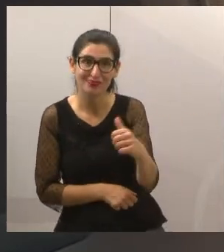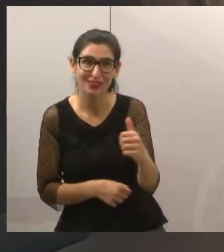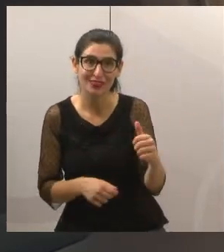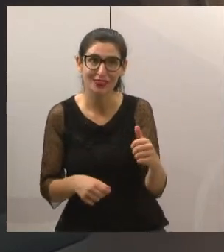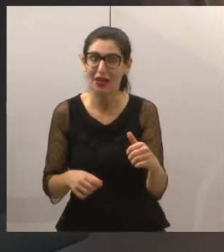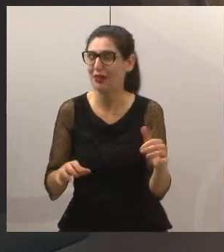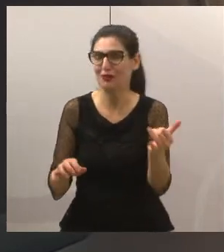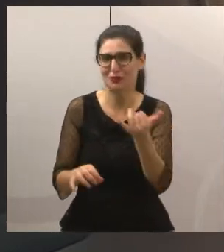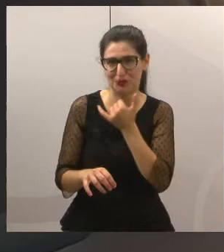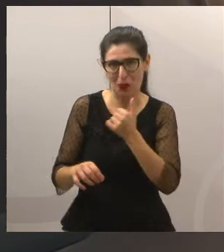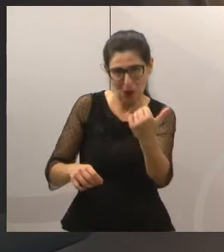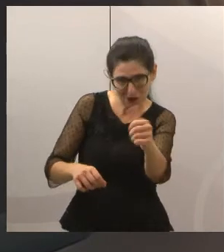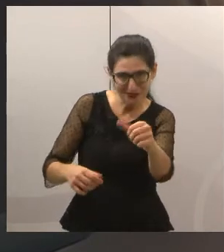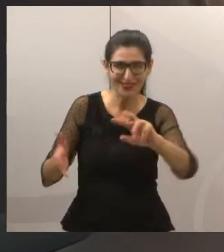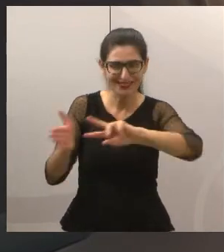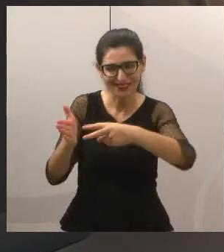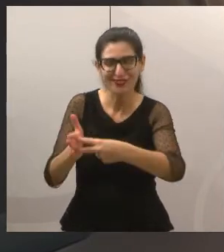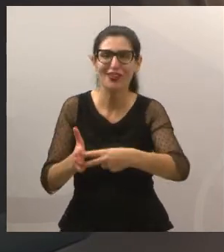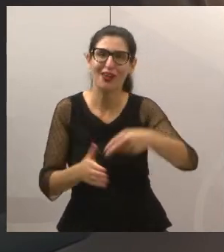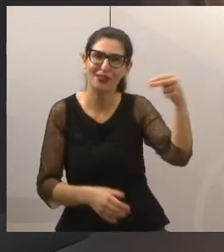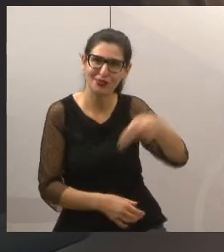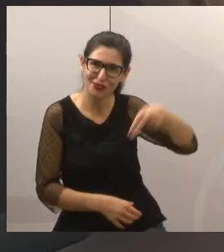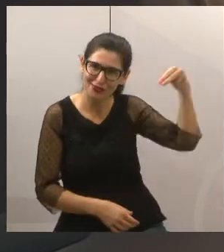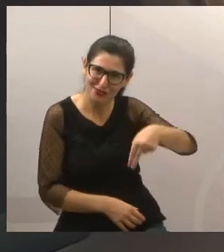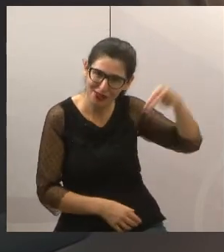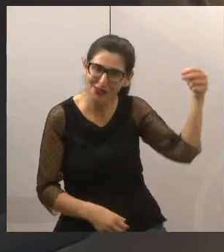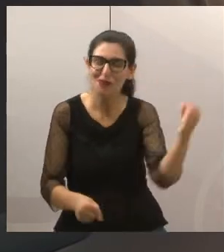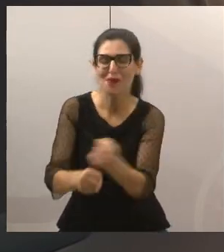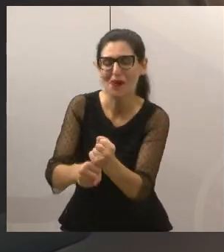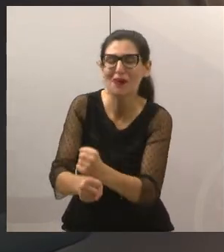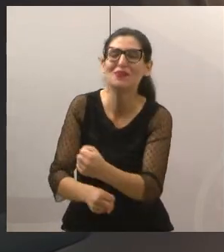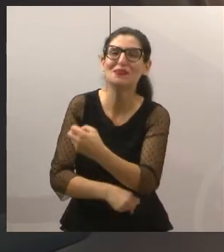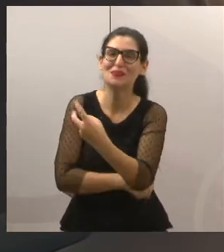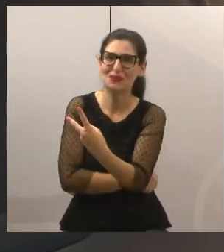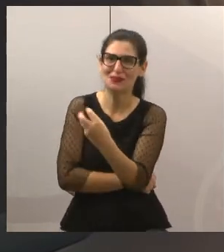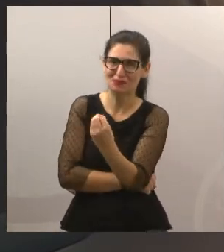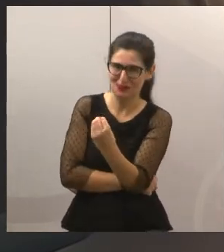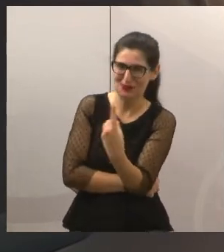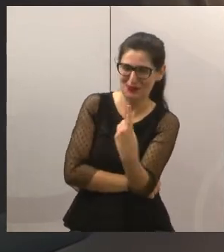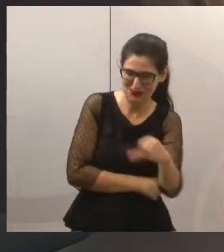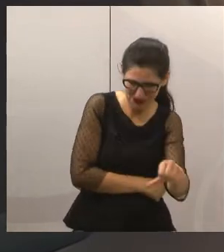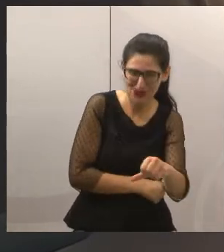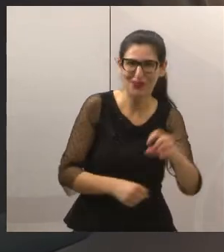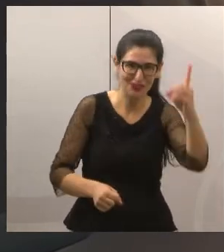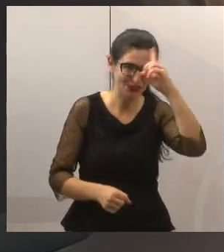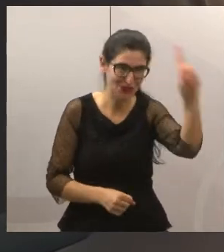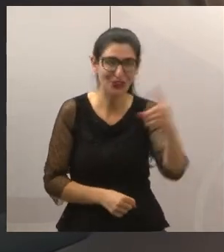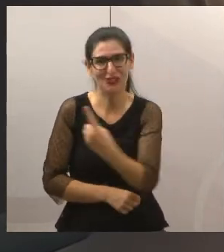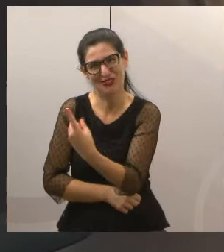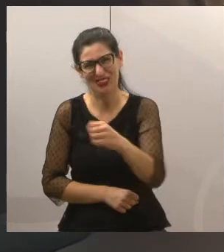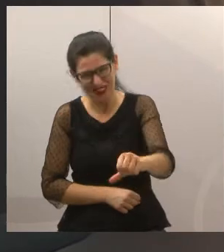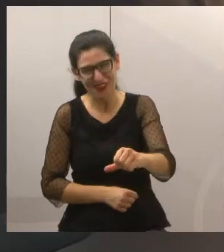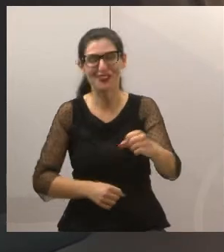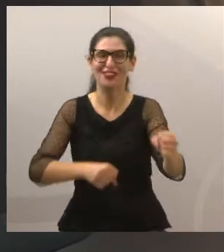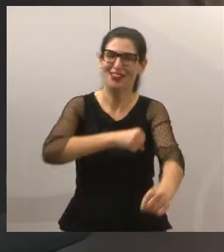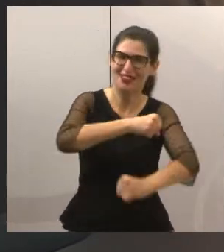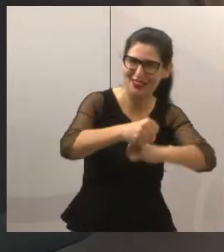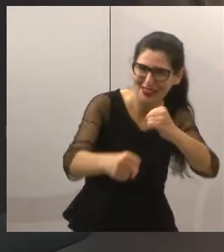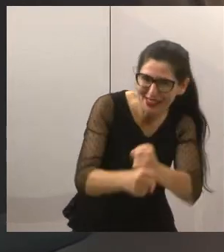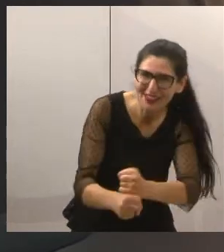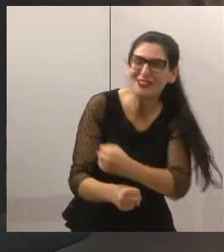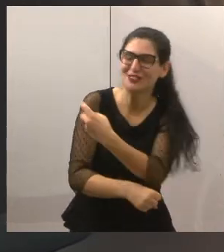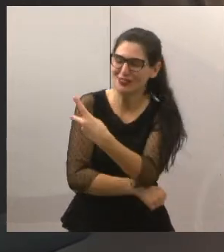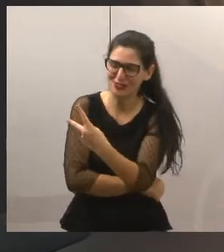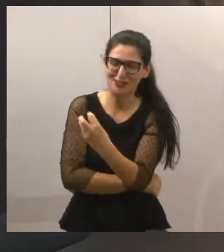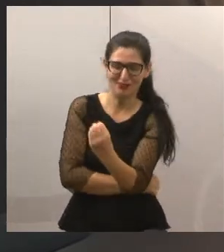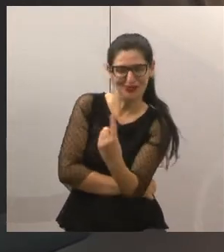19/11/2019. Quem fala nesse momento é o vereador Valmir, e fico muito agradecido com essas que hoje eu já estou